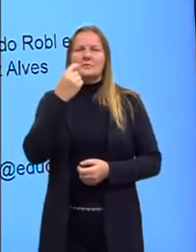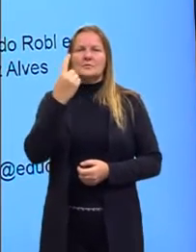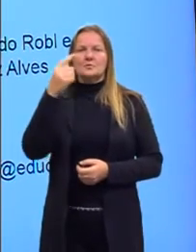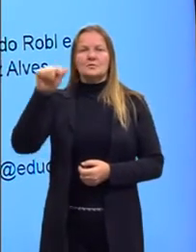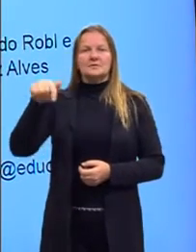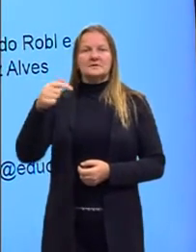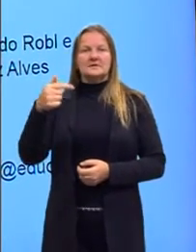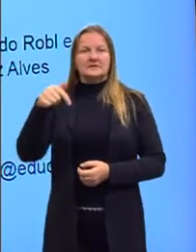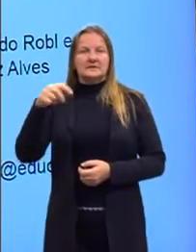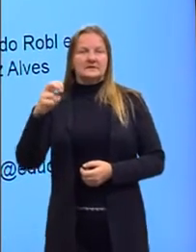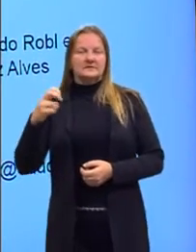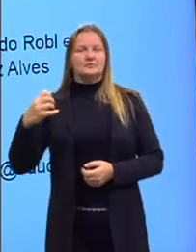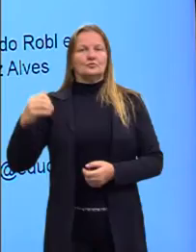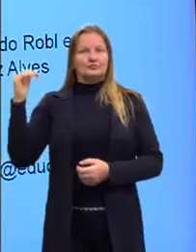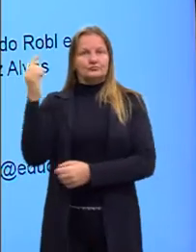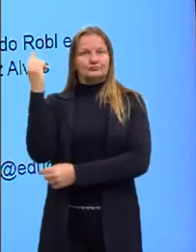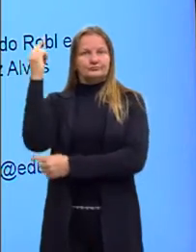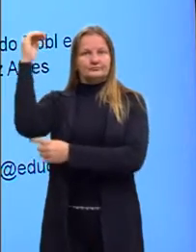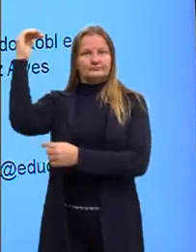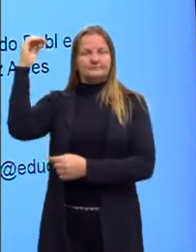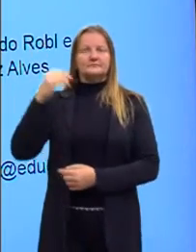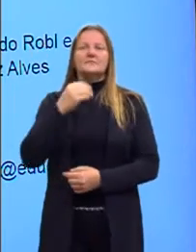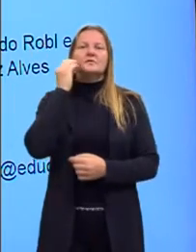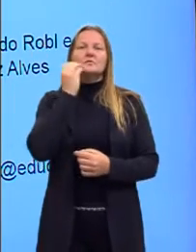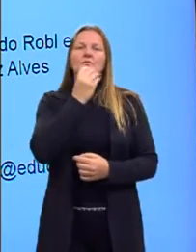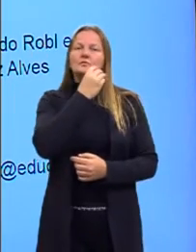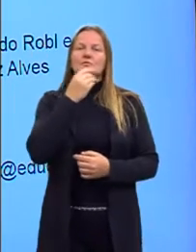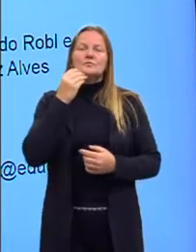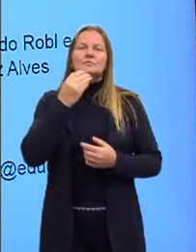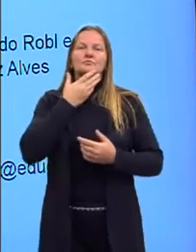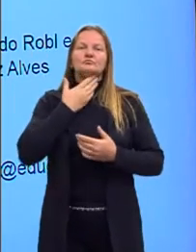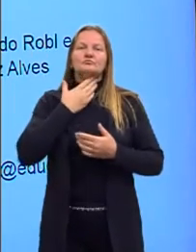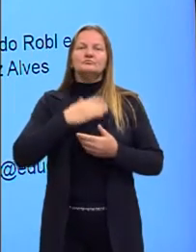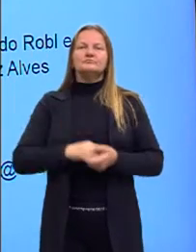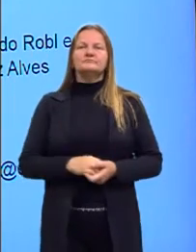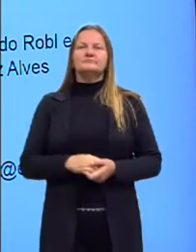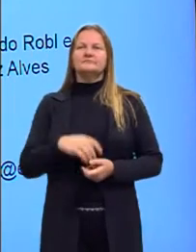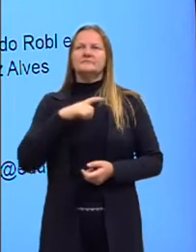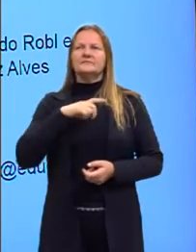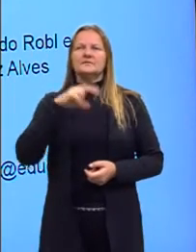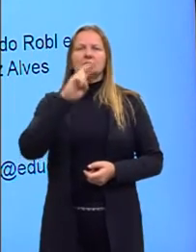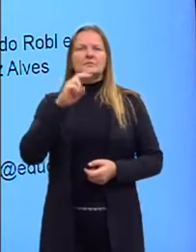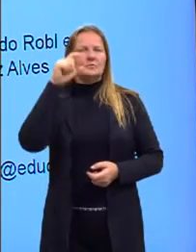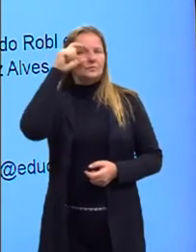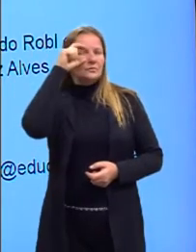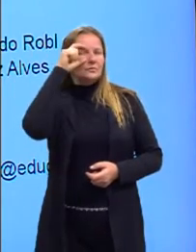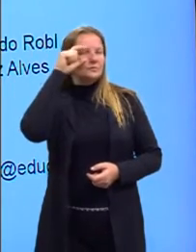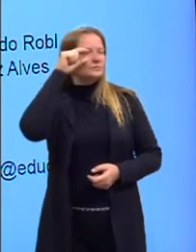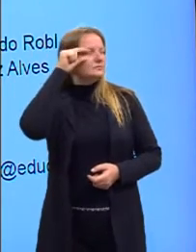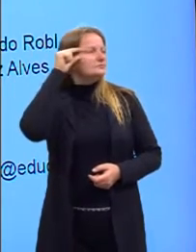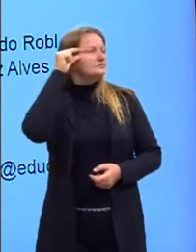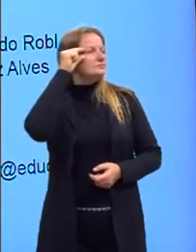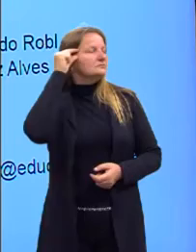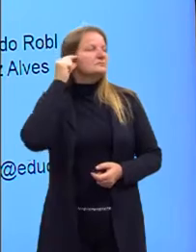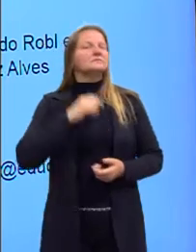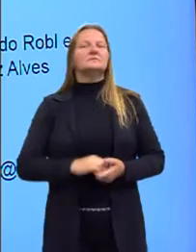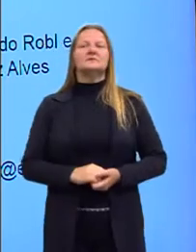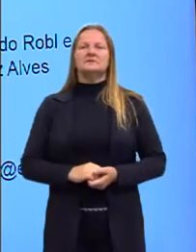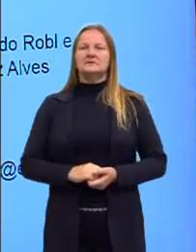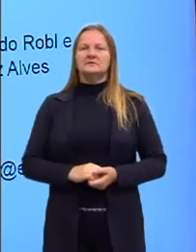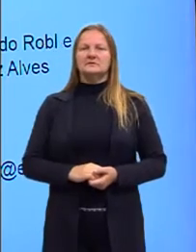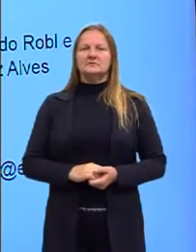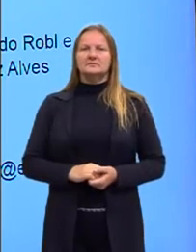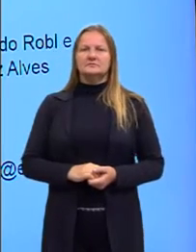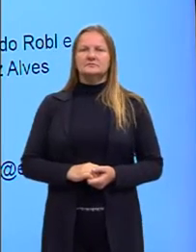1,75 tenho cabelos curtos barba também curta e tem um óculos de hastes largas no meu rosto